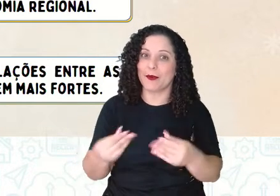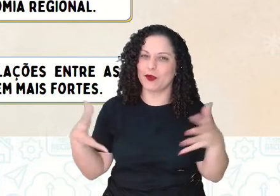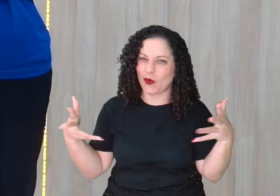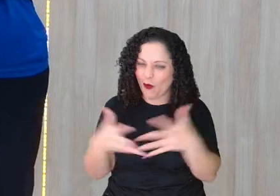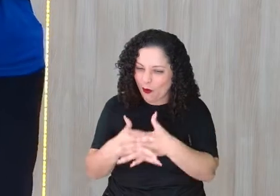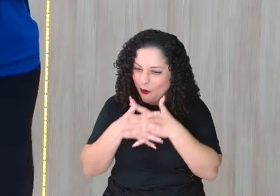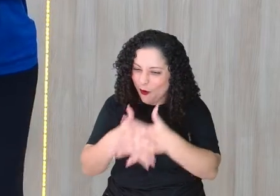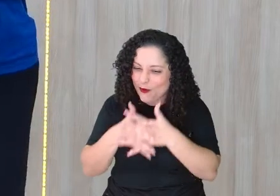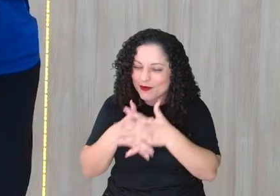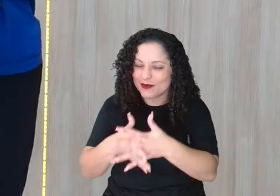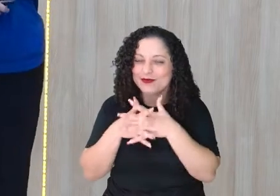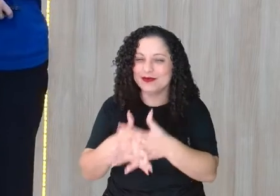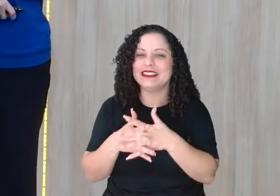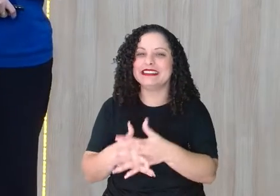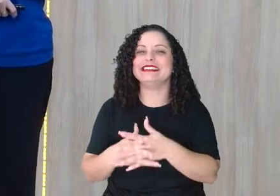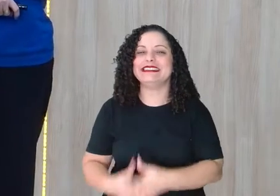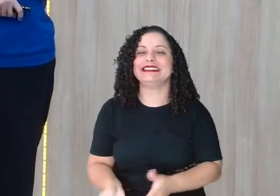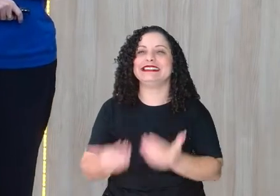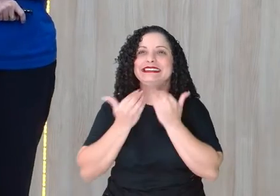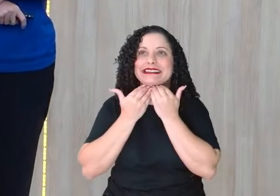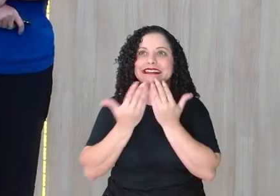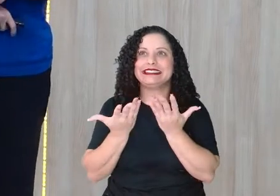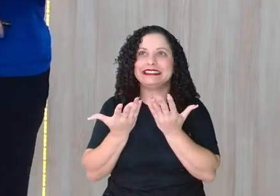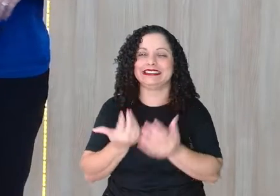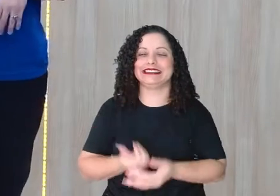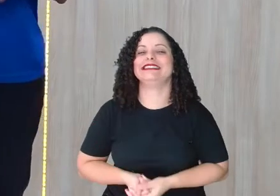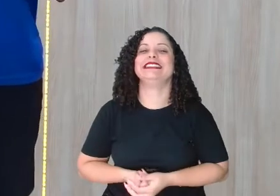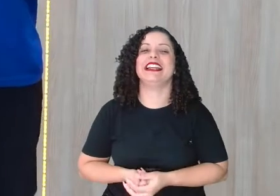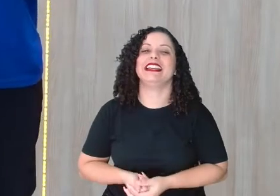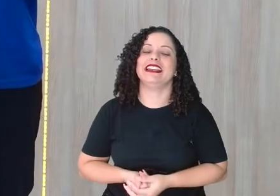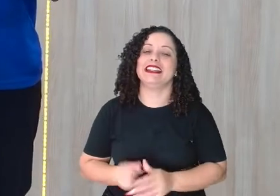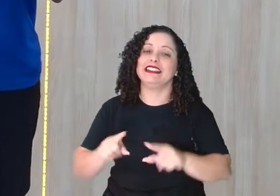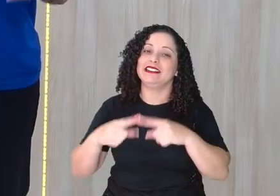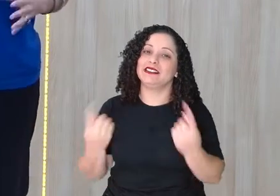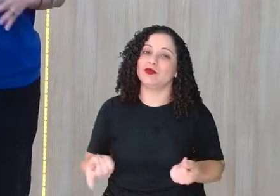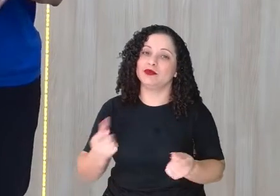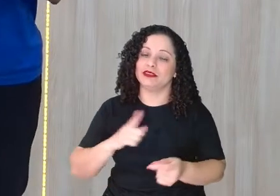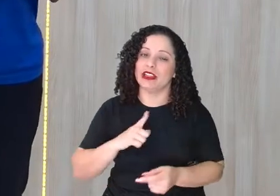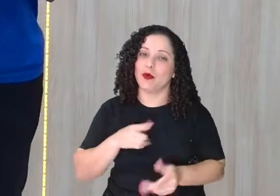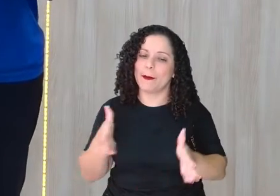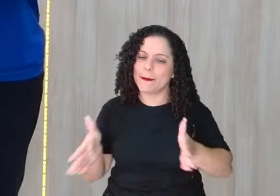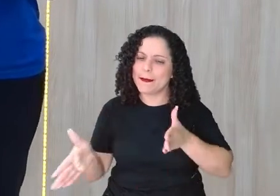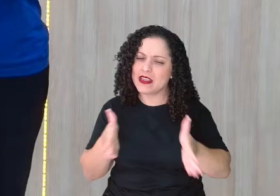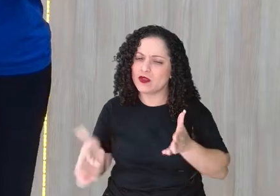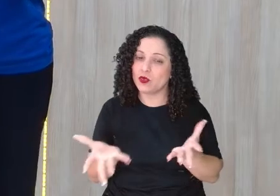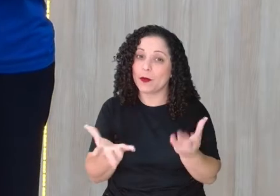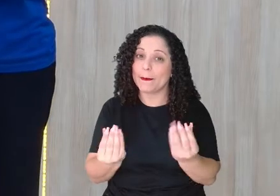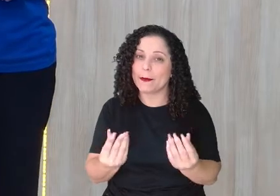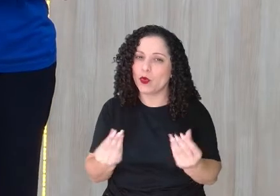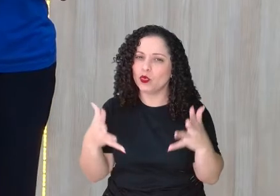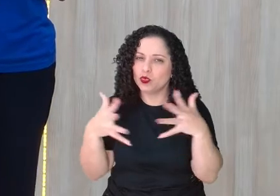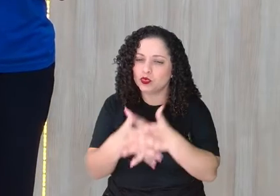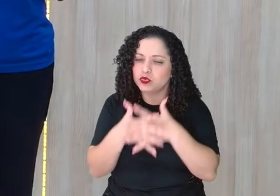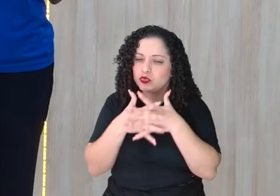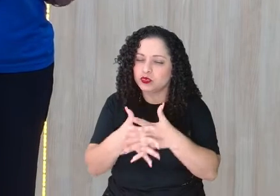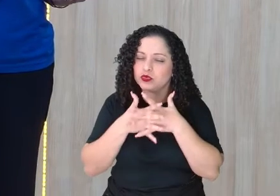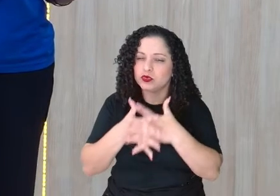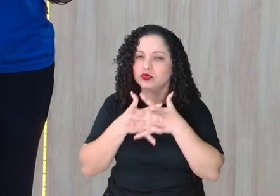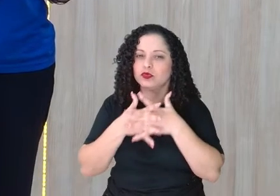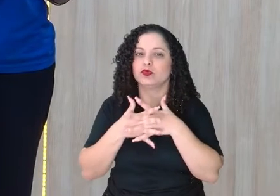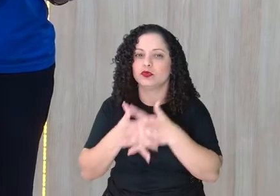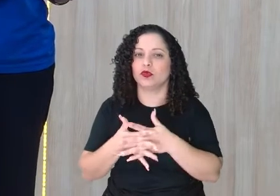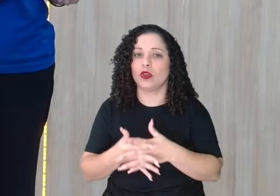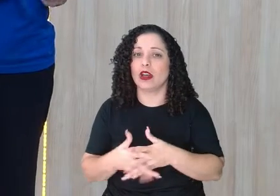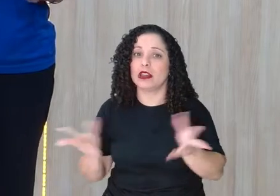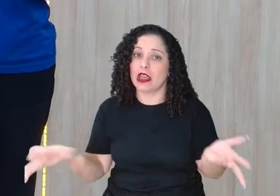quase travou quase aqui, quase não sai. Aí, né? Então, de um período muito conflituoso ali, tanto em